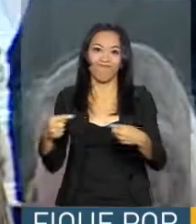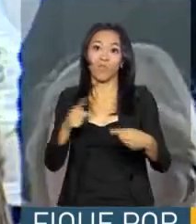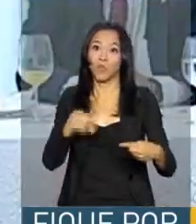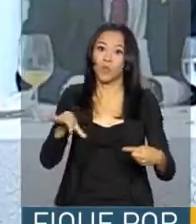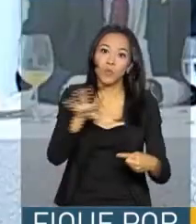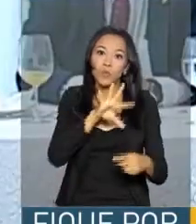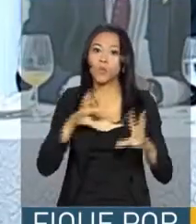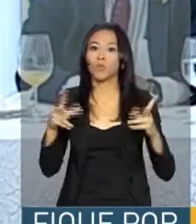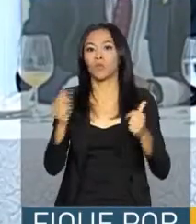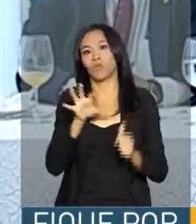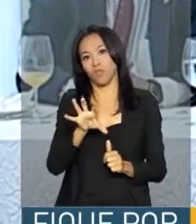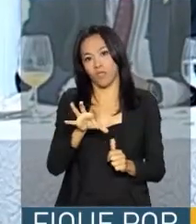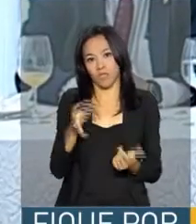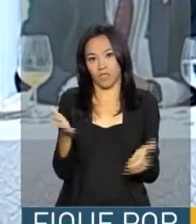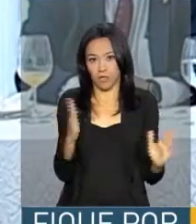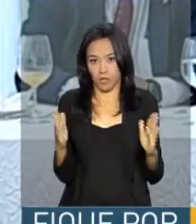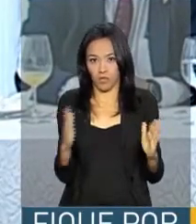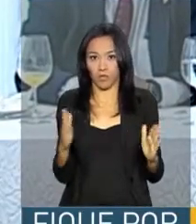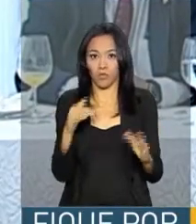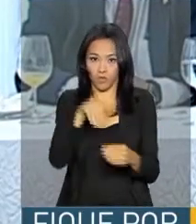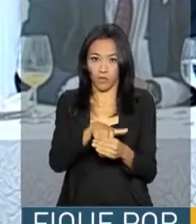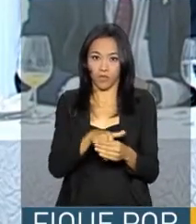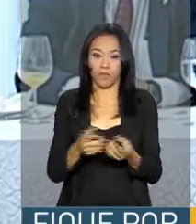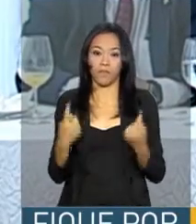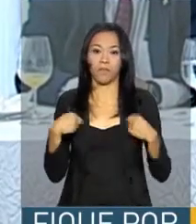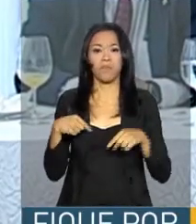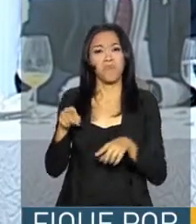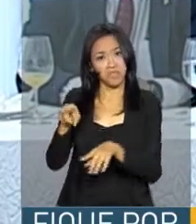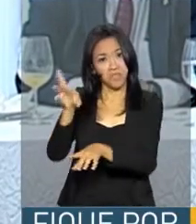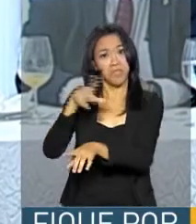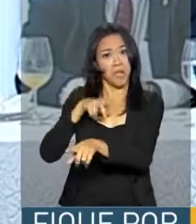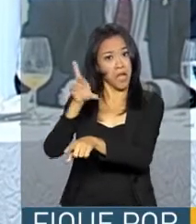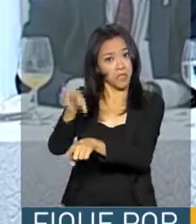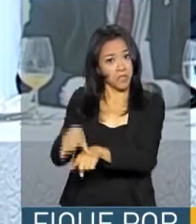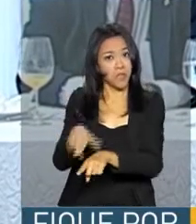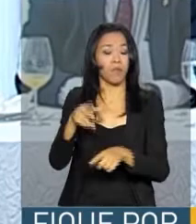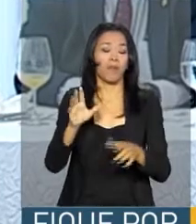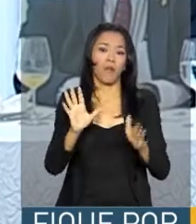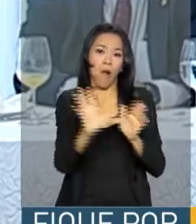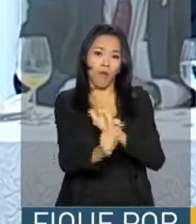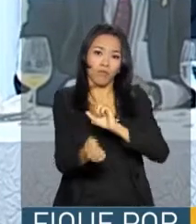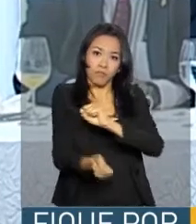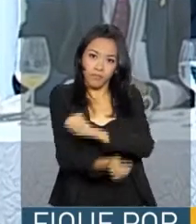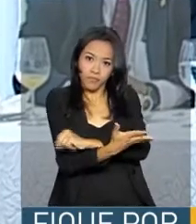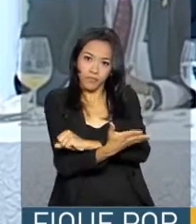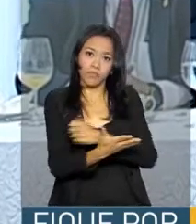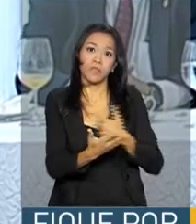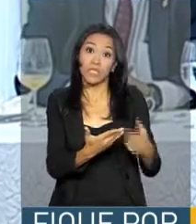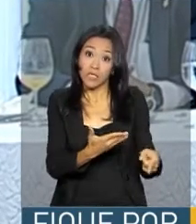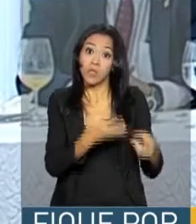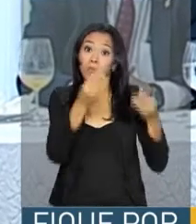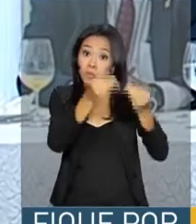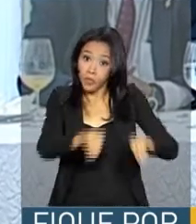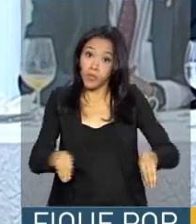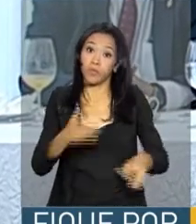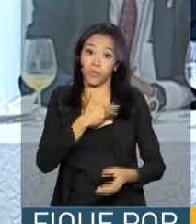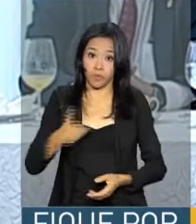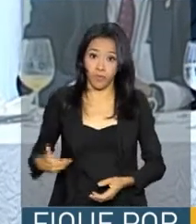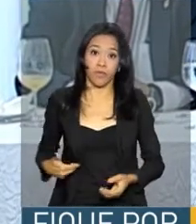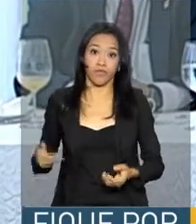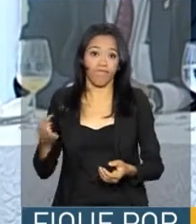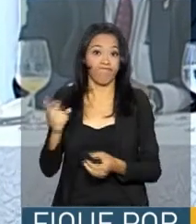eleitoral. Olha, eu acho que você tem razão. A questão, essa questão da corrupção, etc., prejudicou muito o governo,